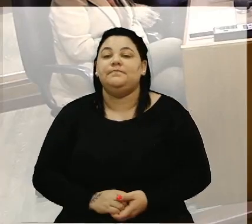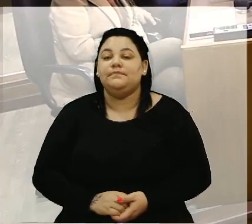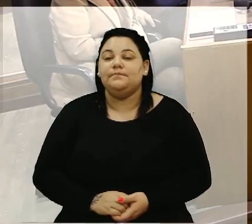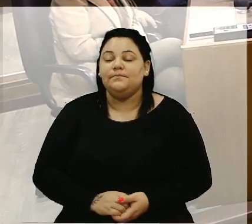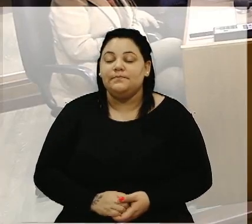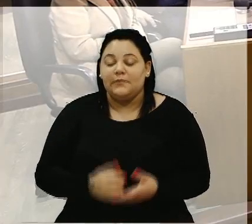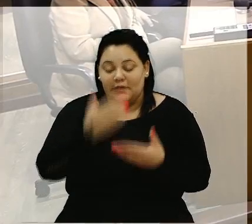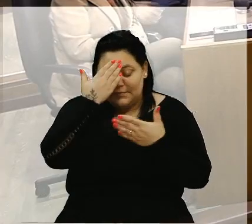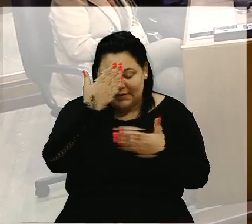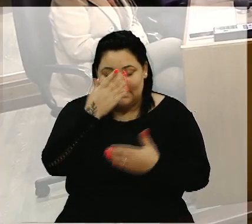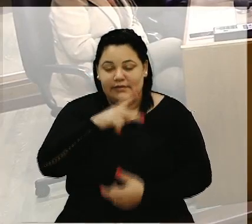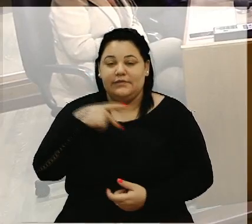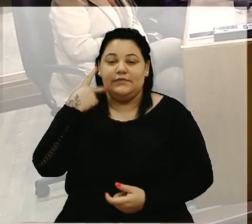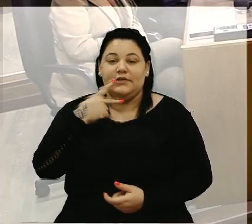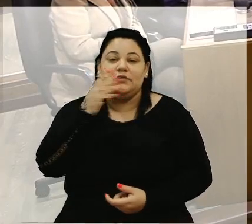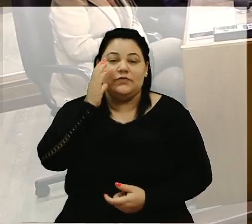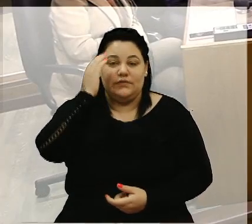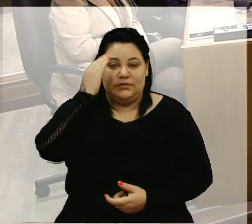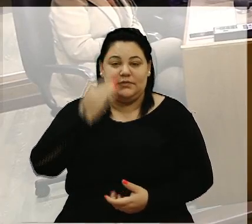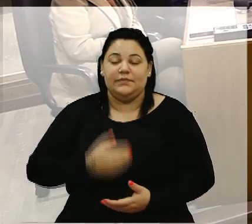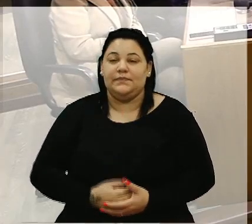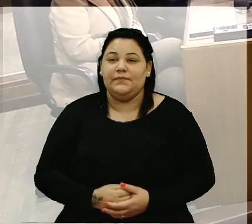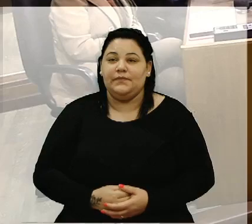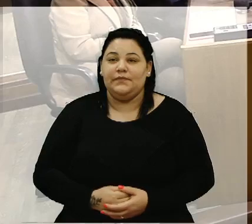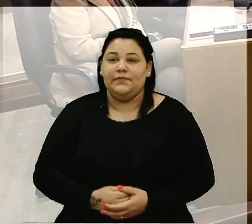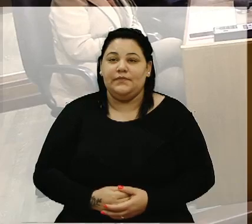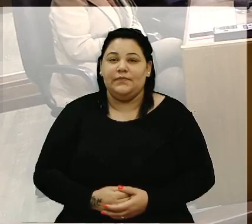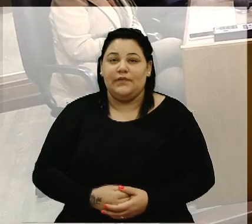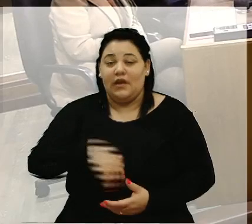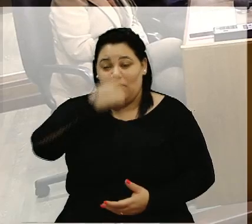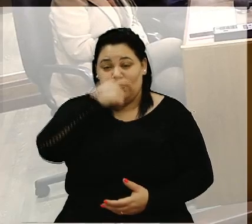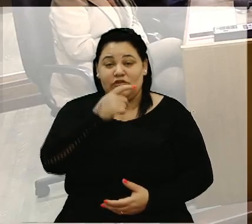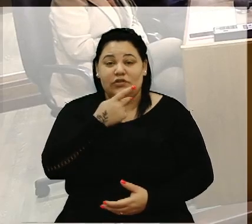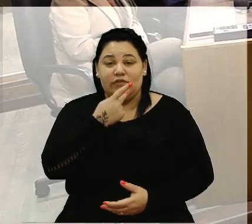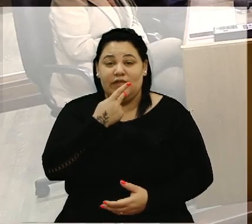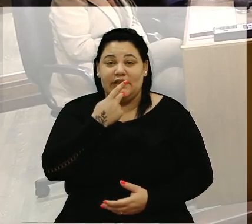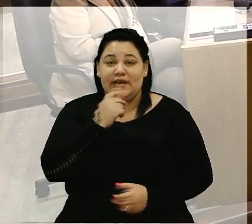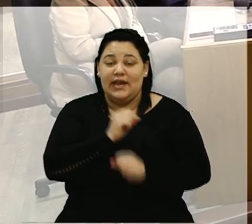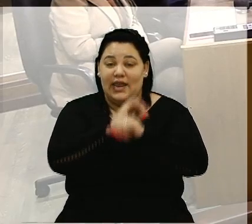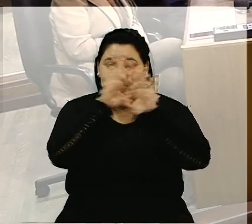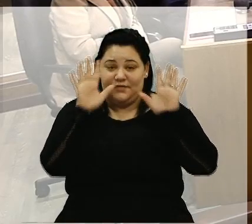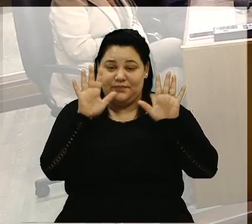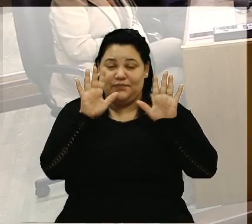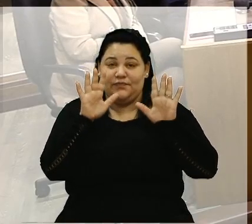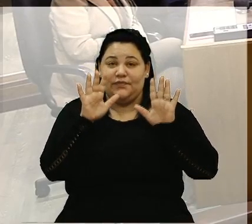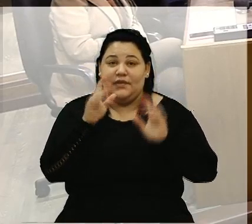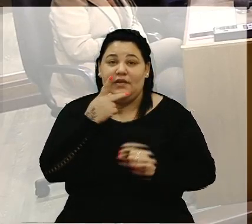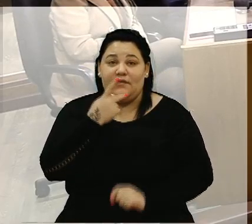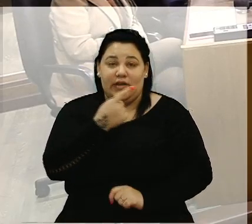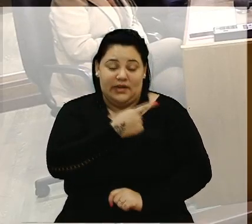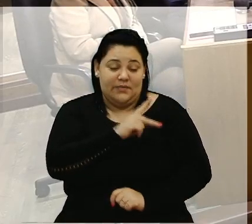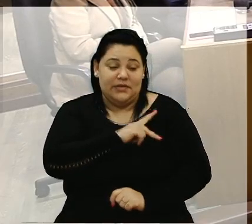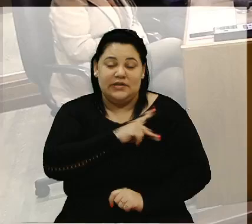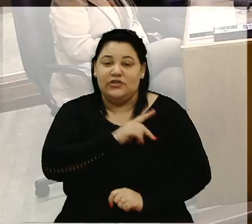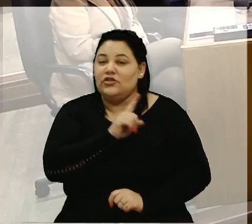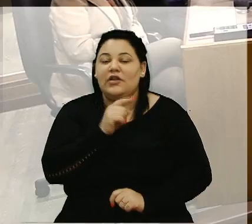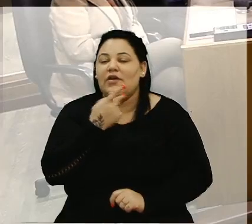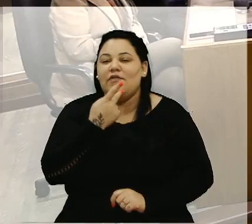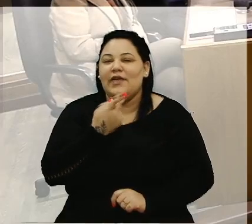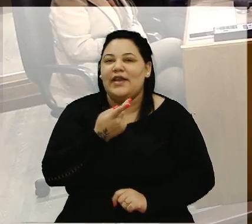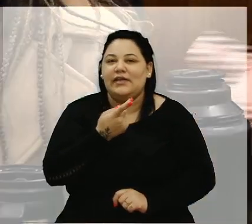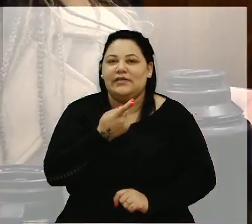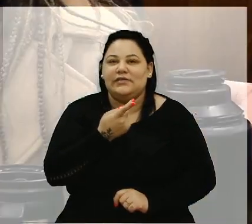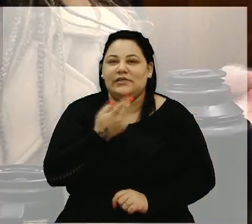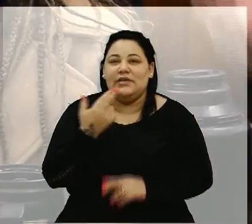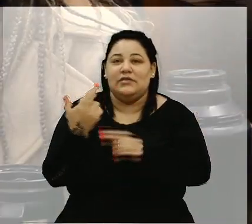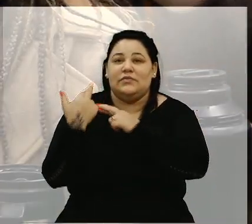Obrigado, vereador Felipe. Acho que talvez não tenha me feito claro. Quando eu citei a nossa presidente, não foi pela responsabilidade, foi no sentido do constrangimento que